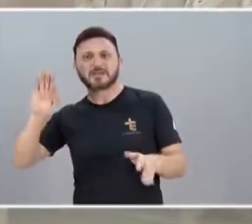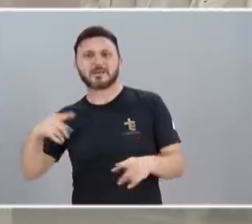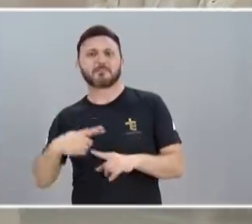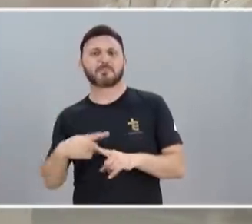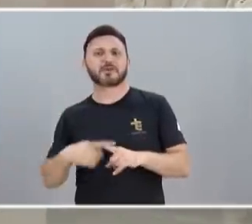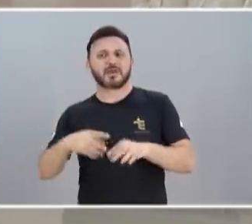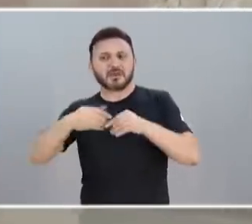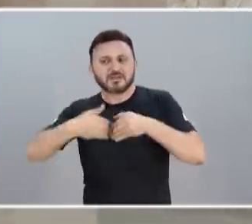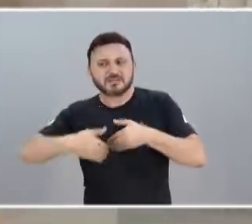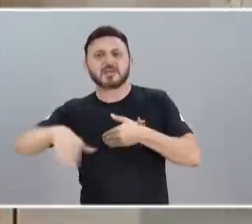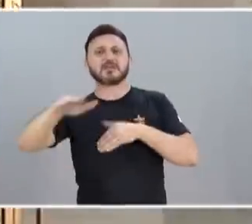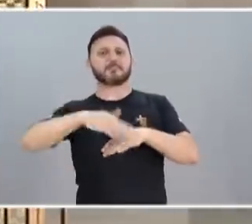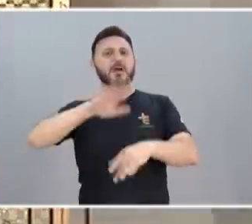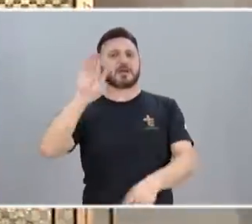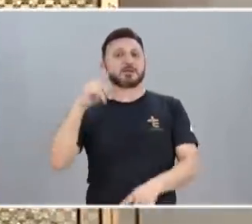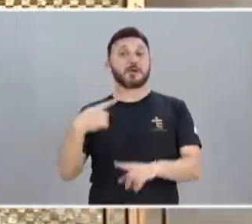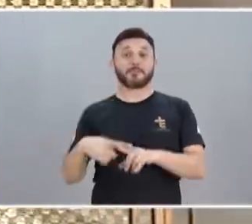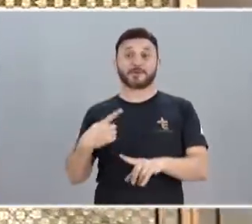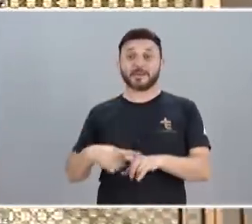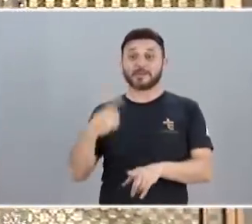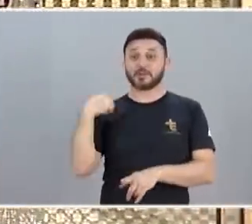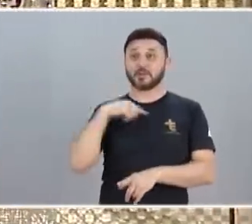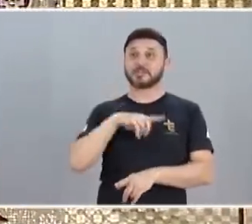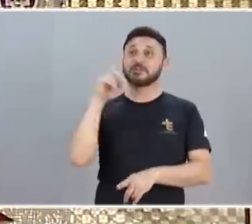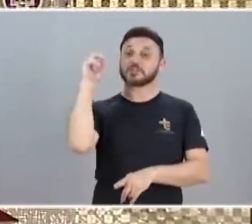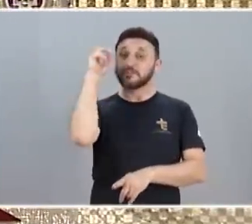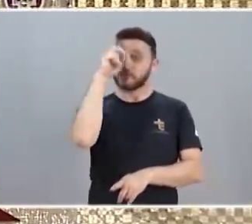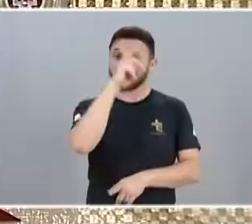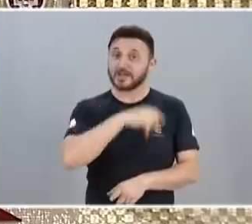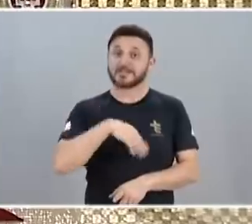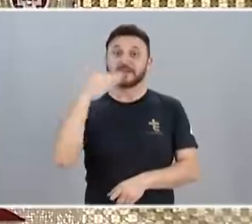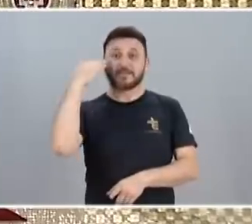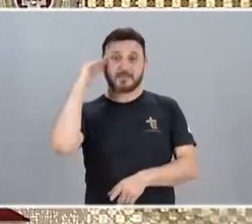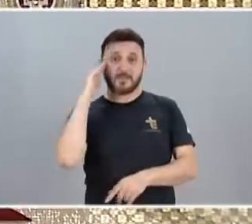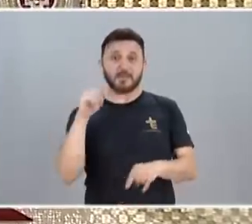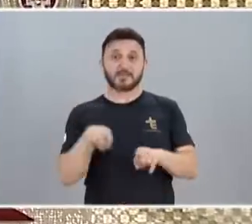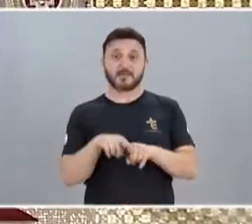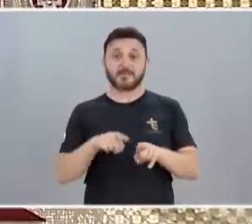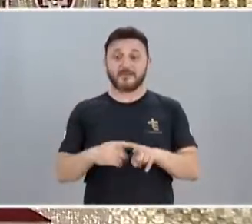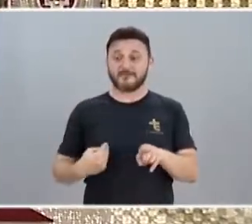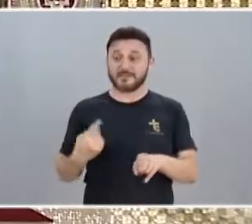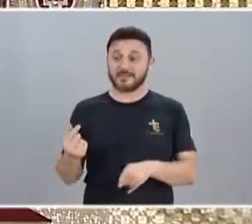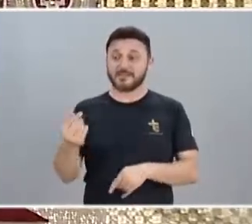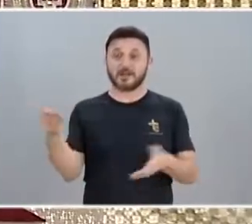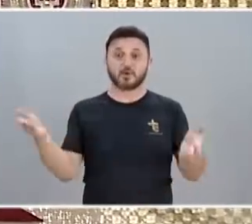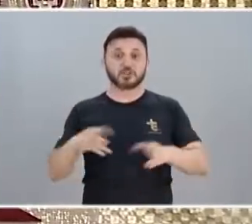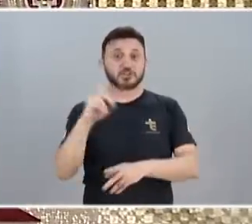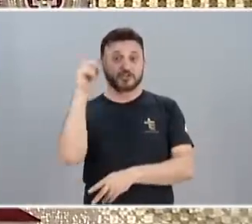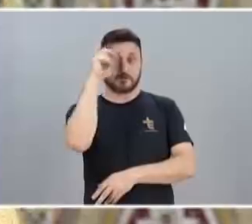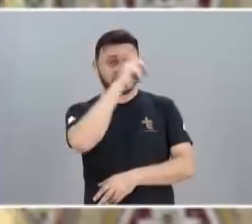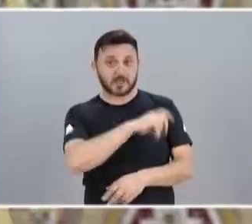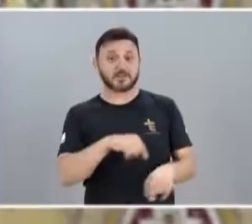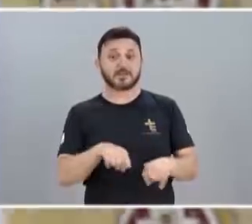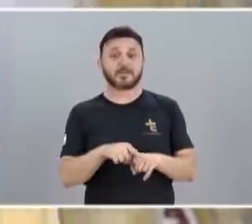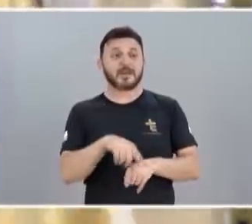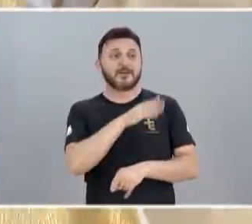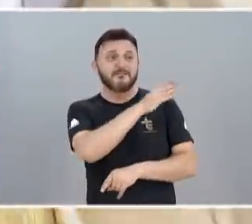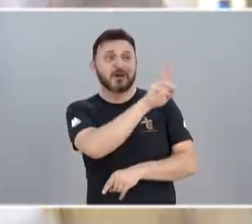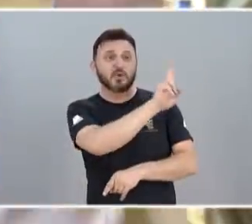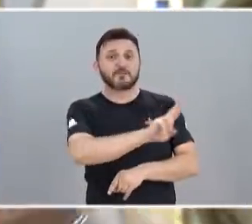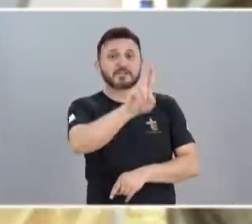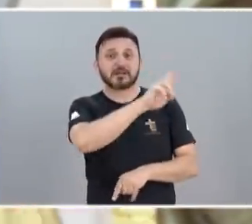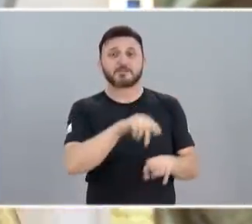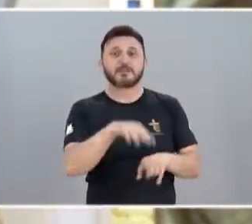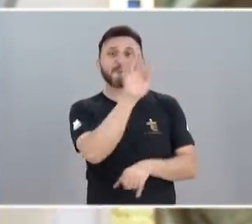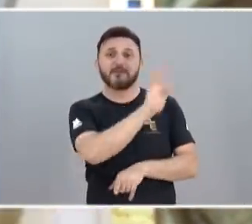temos dificuldade. Dificuldade de você falar em vida eterna hoje, é grande. Vai numa faculdade, vai numa universidade, fala com